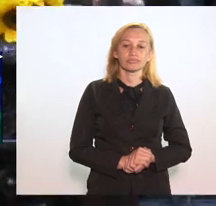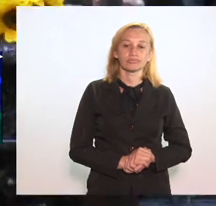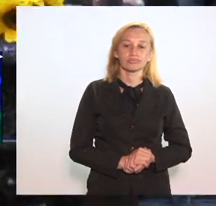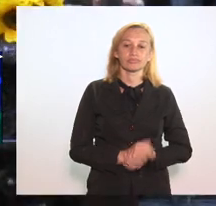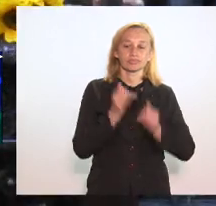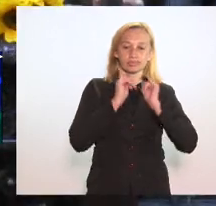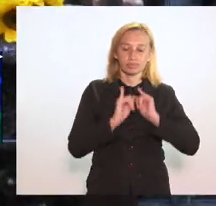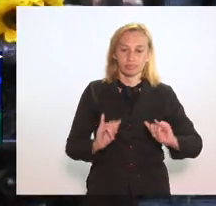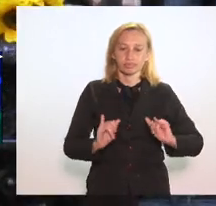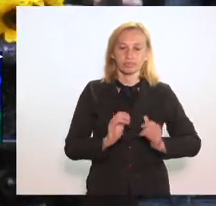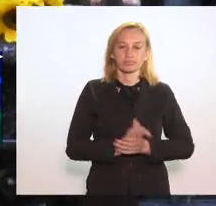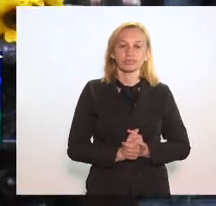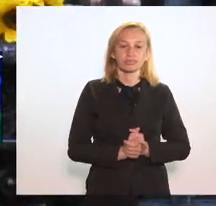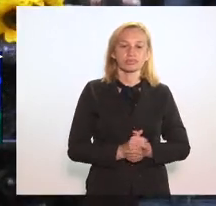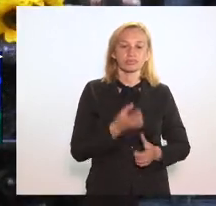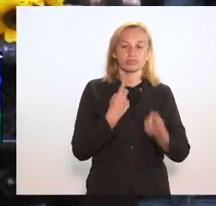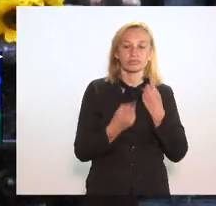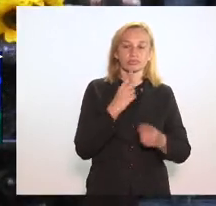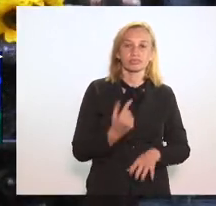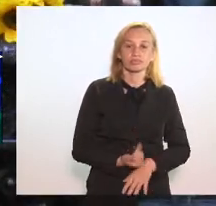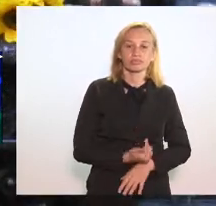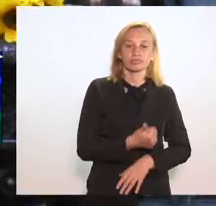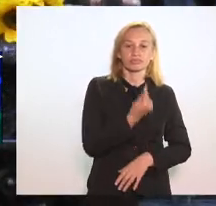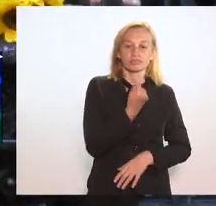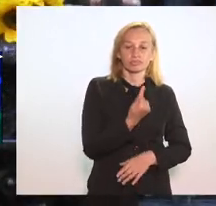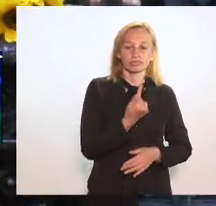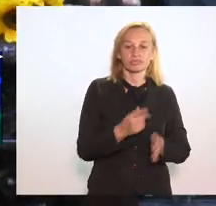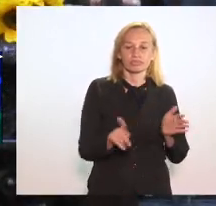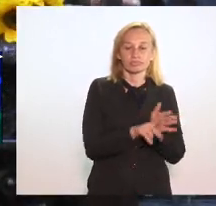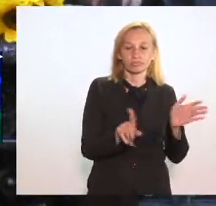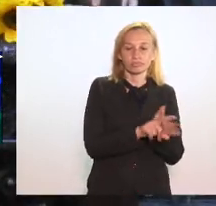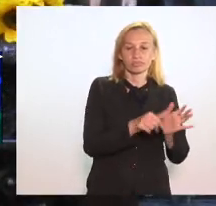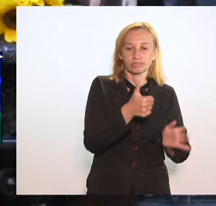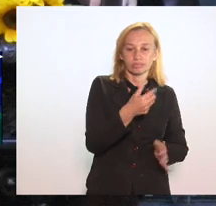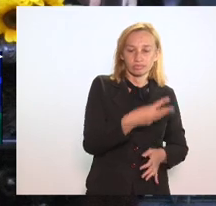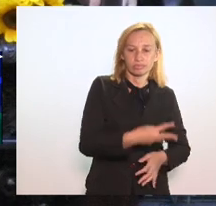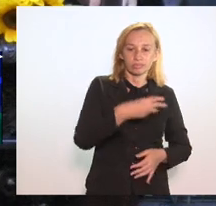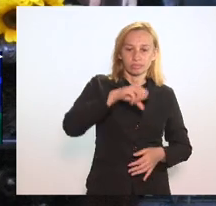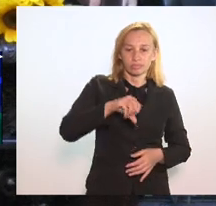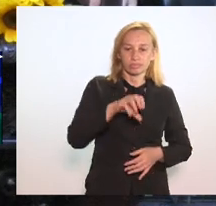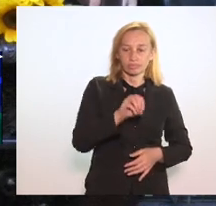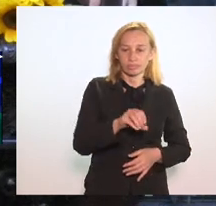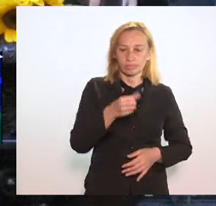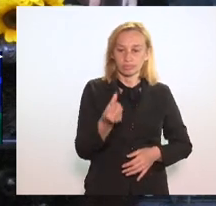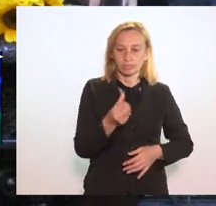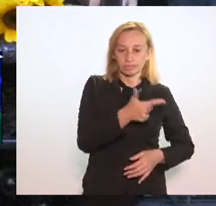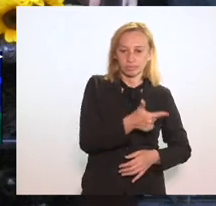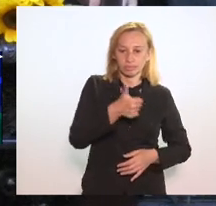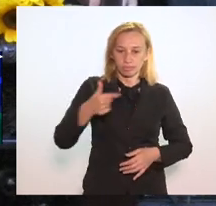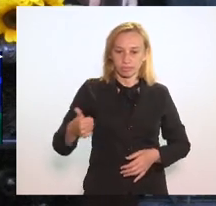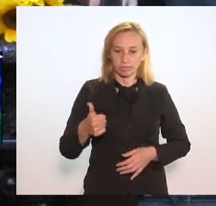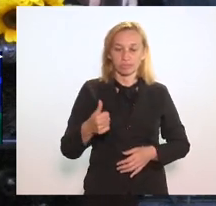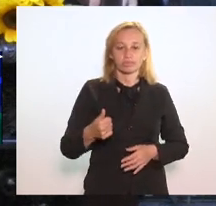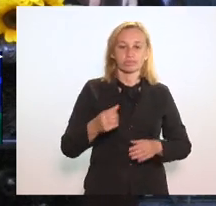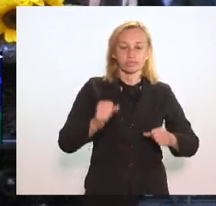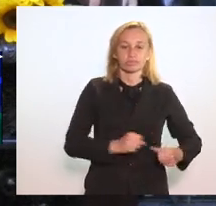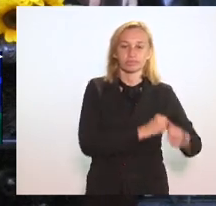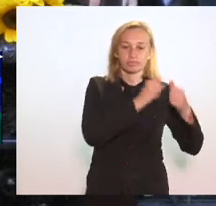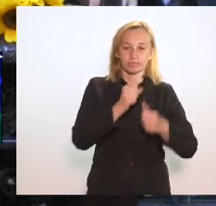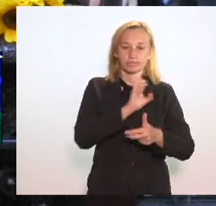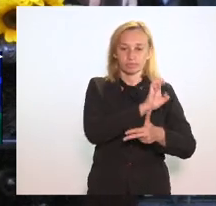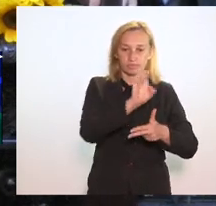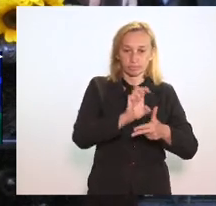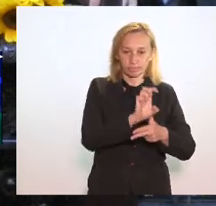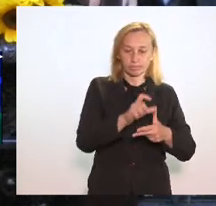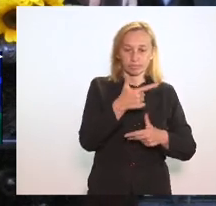o anuncio em regime de urgência projeto de lei 3906 de 21 de autoria do Poder Executivo mensagem número